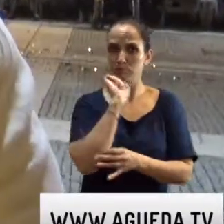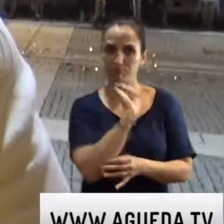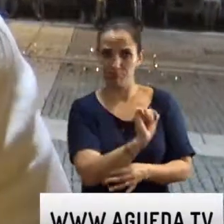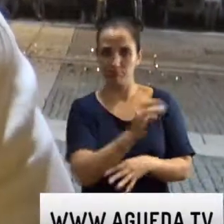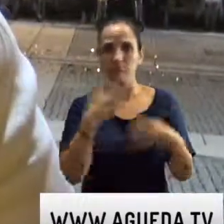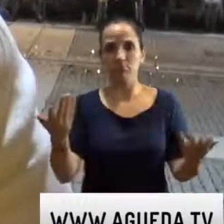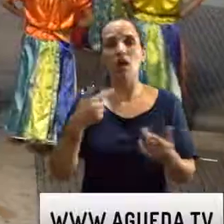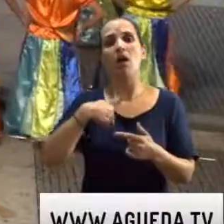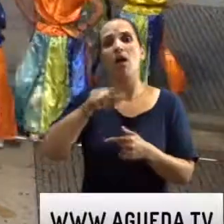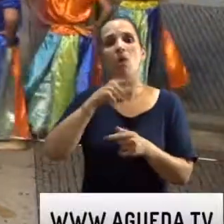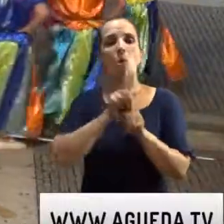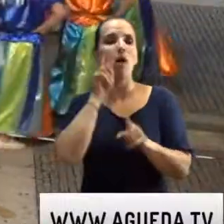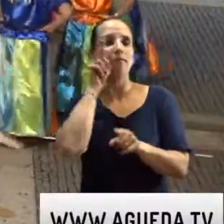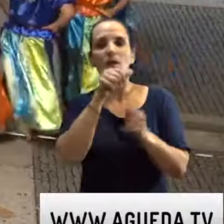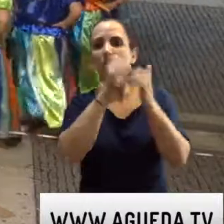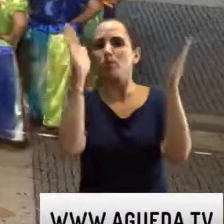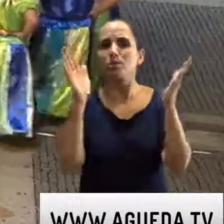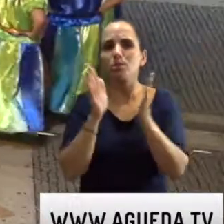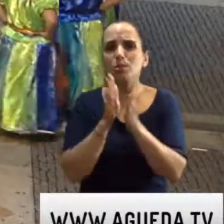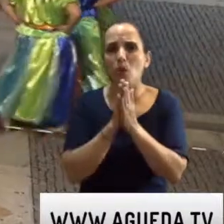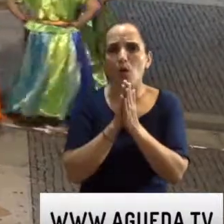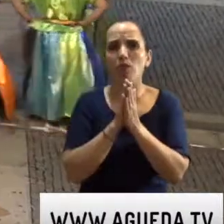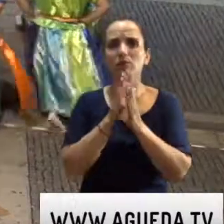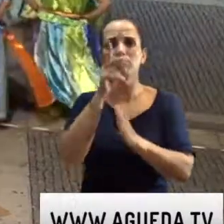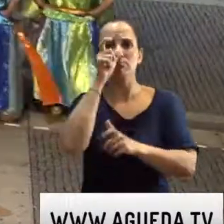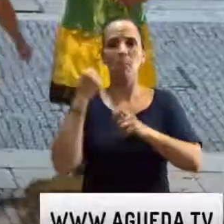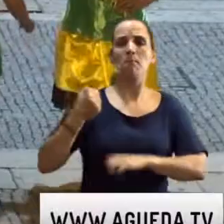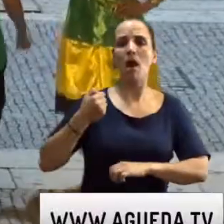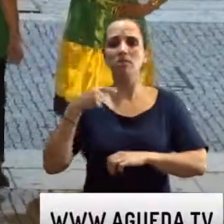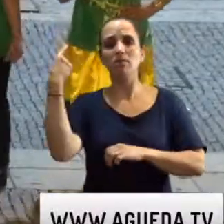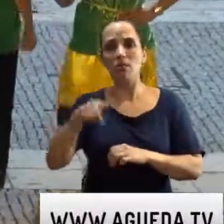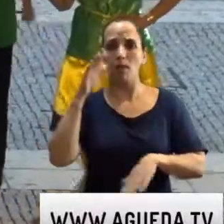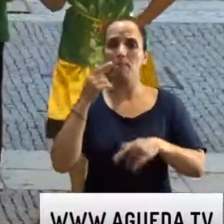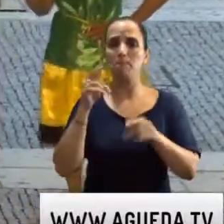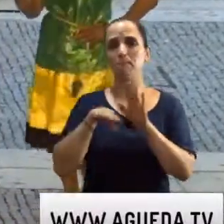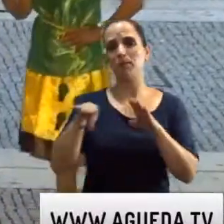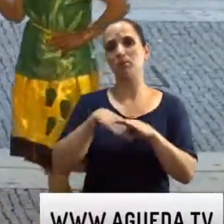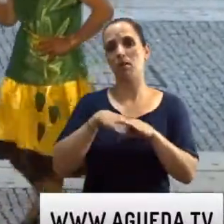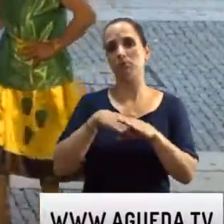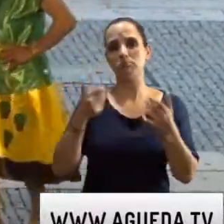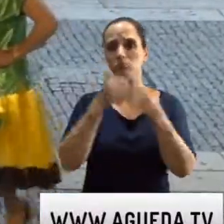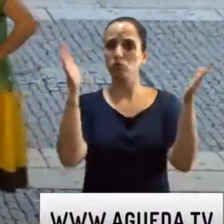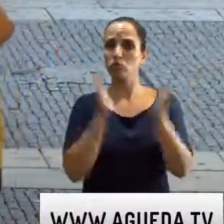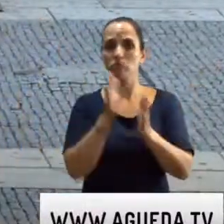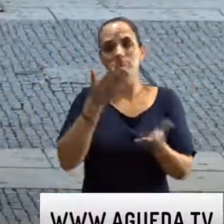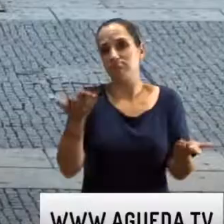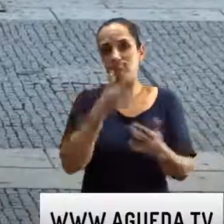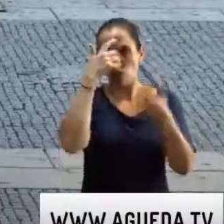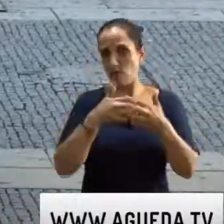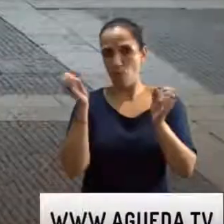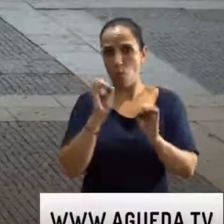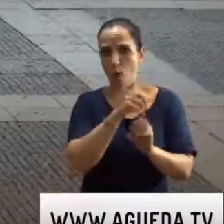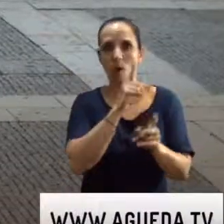tantos anos e também agradecer a todas as marchas que aqui estão a participar, porque sem dúvida nenhuma são elas